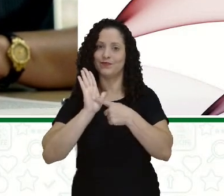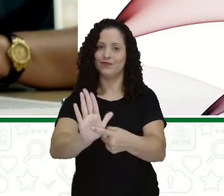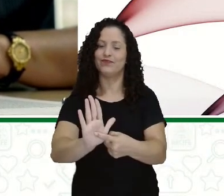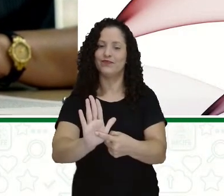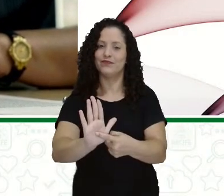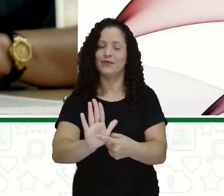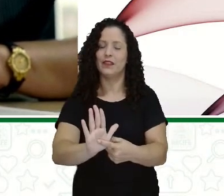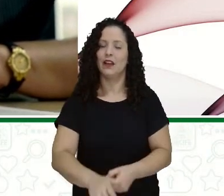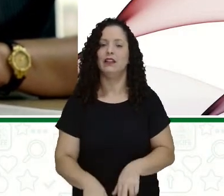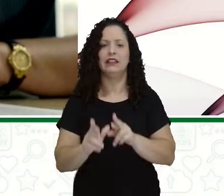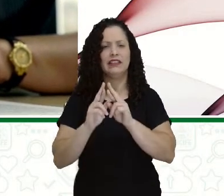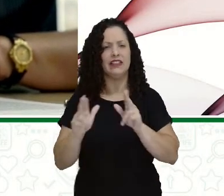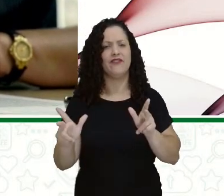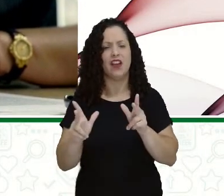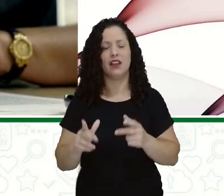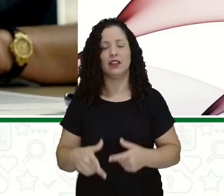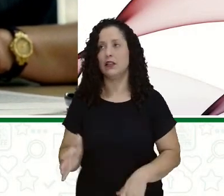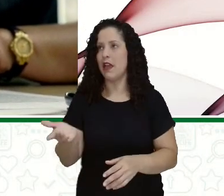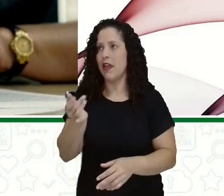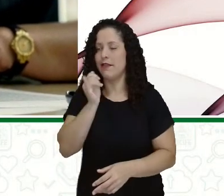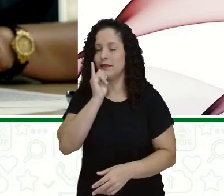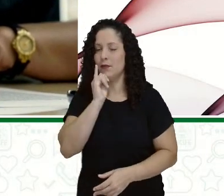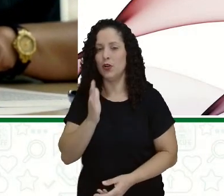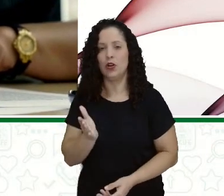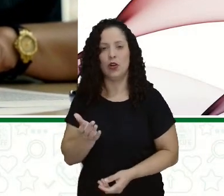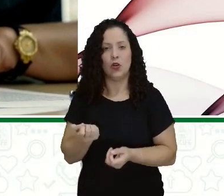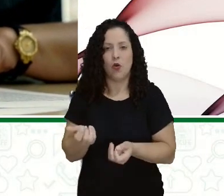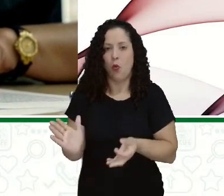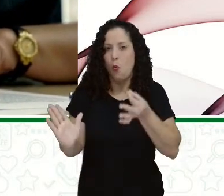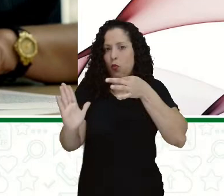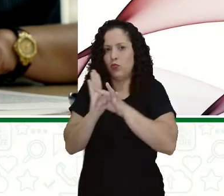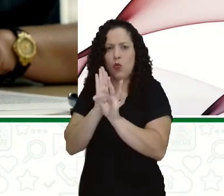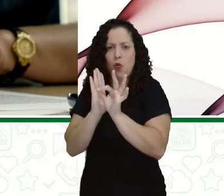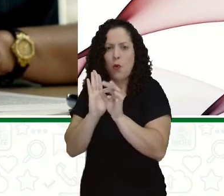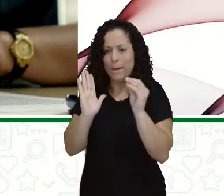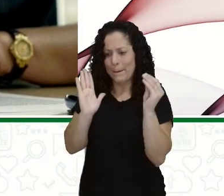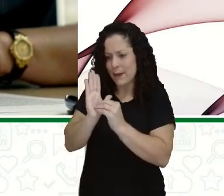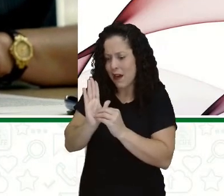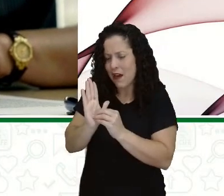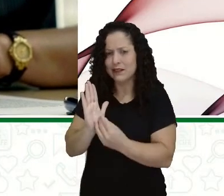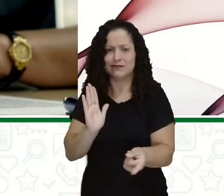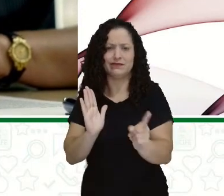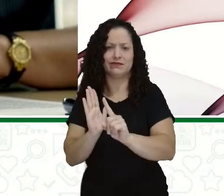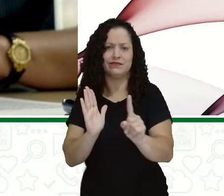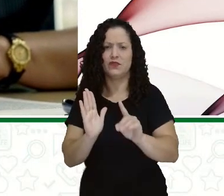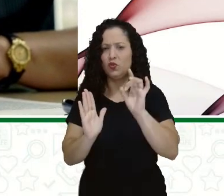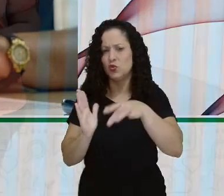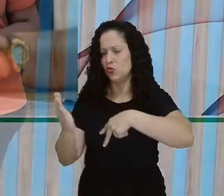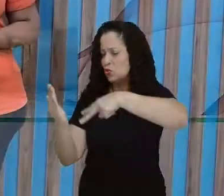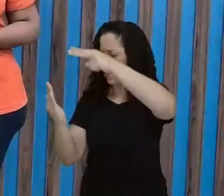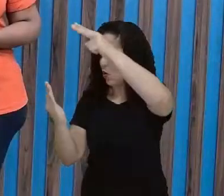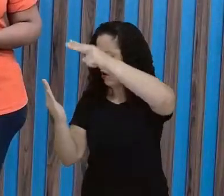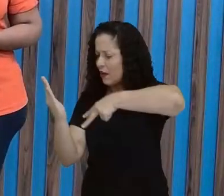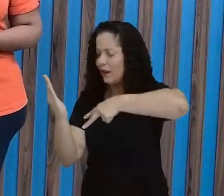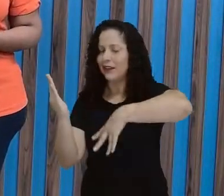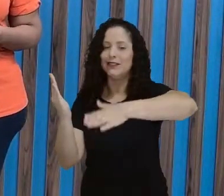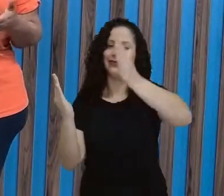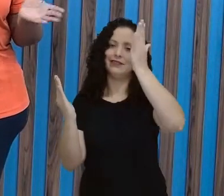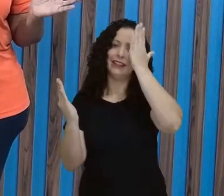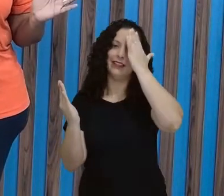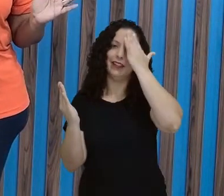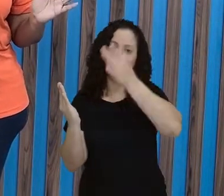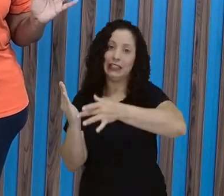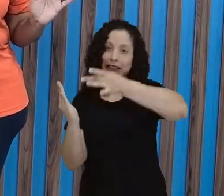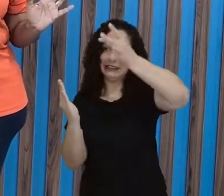autor estar presente. O que está escrito tem que ser lido e entendido